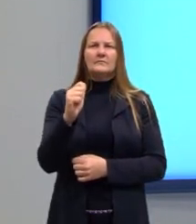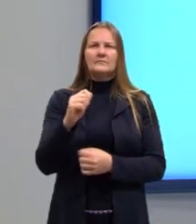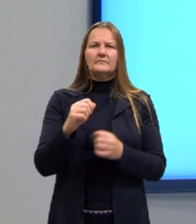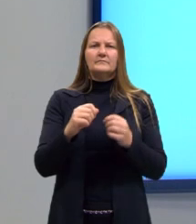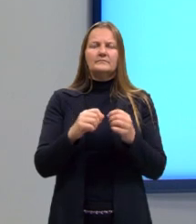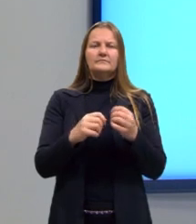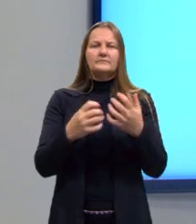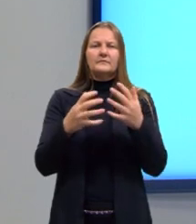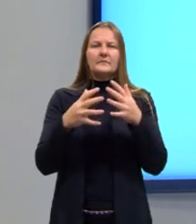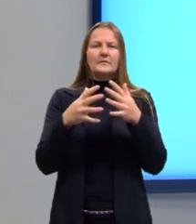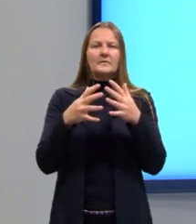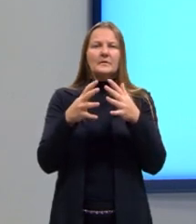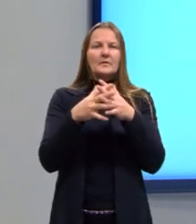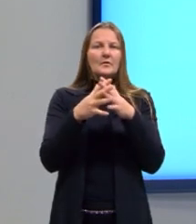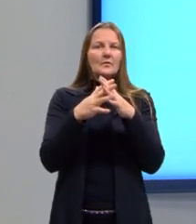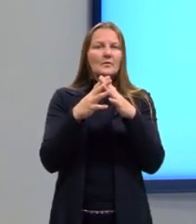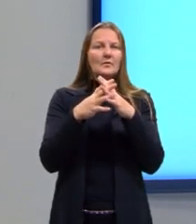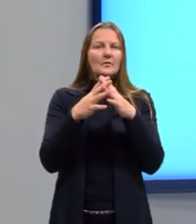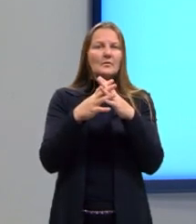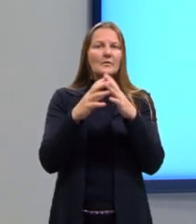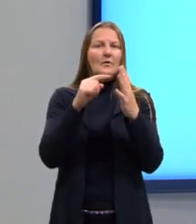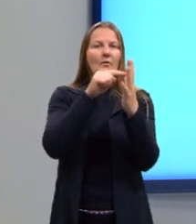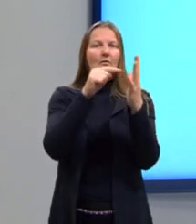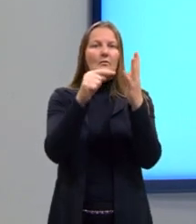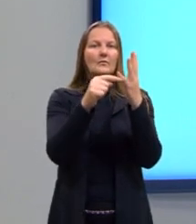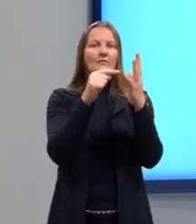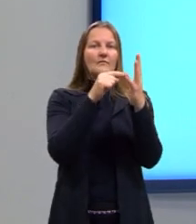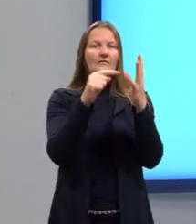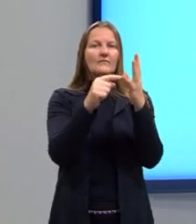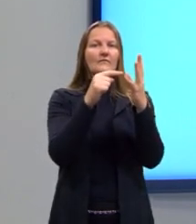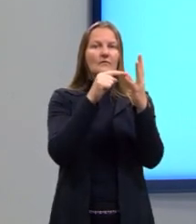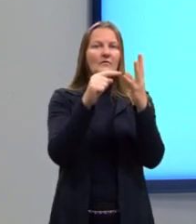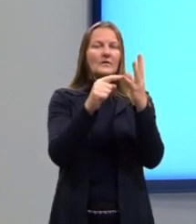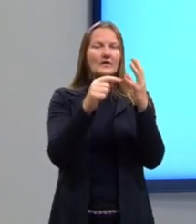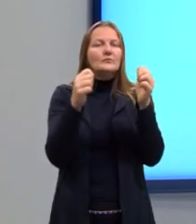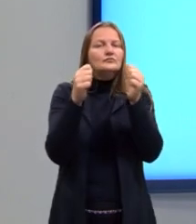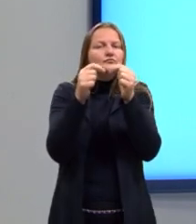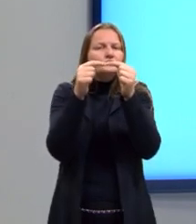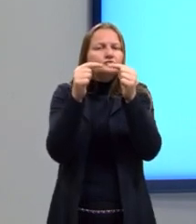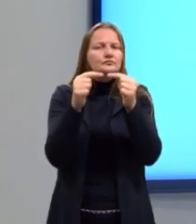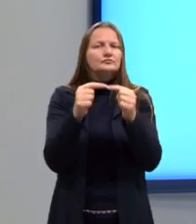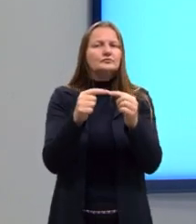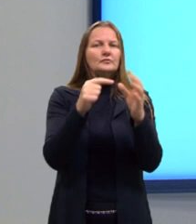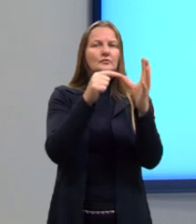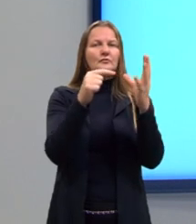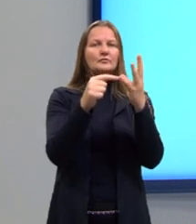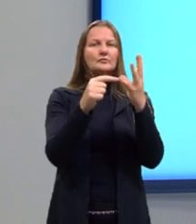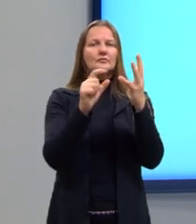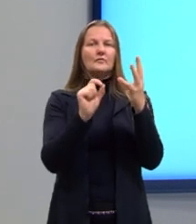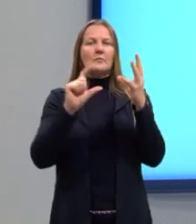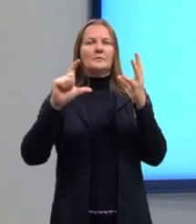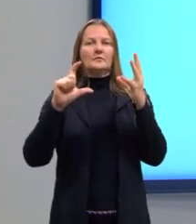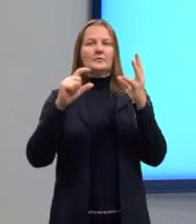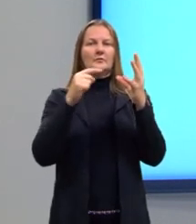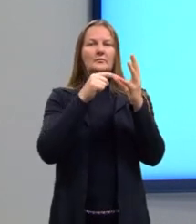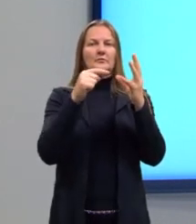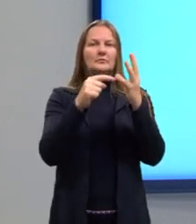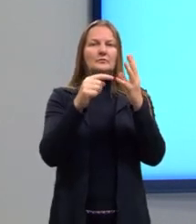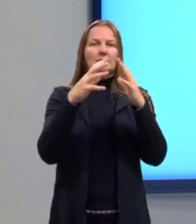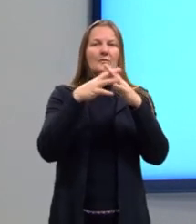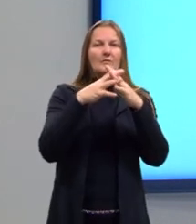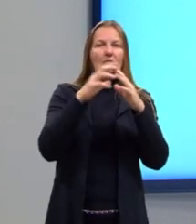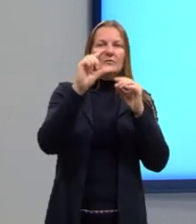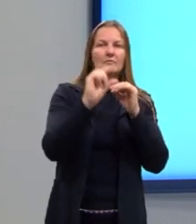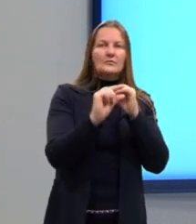consoante consoante vogal vogal dá pra gente não confundir oxidou aumentou reduziu